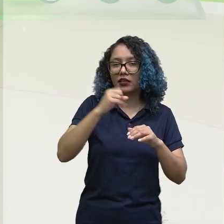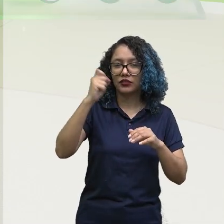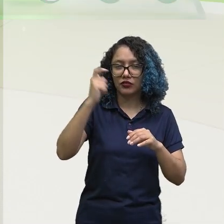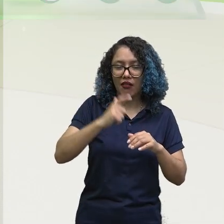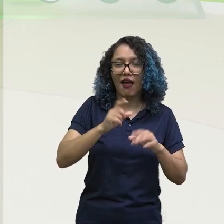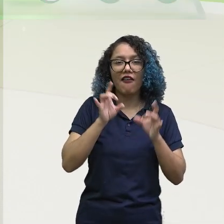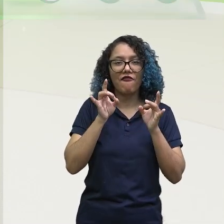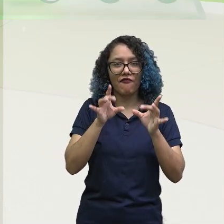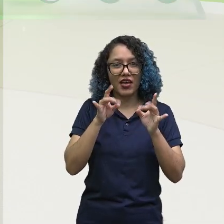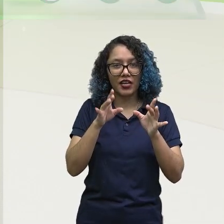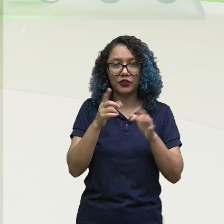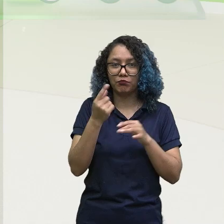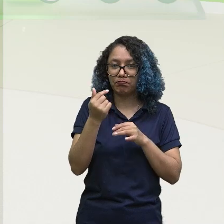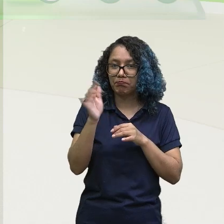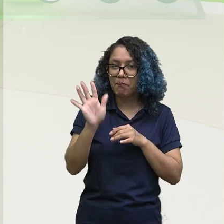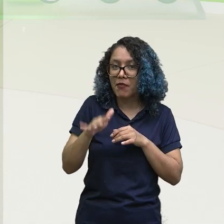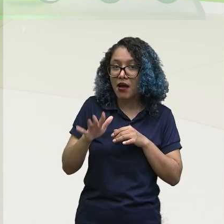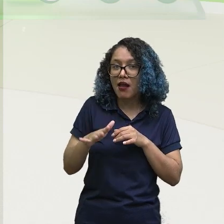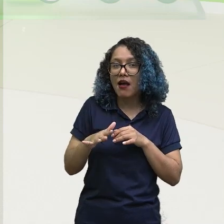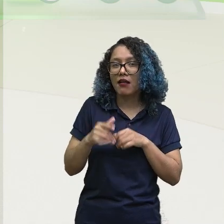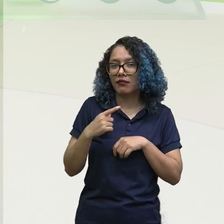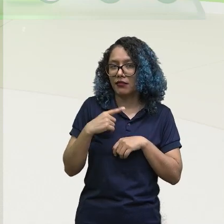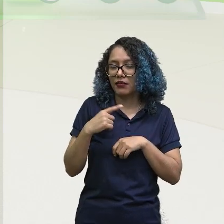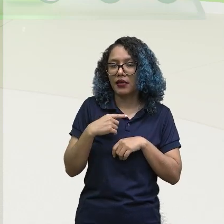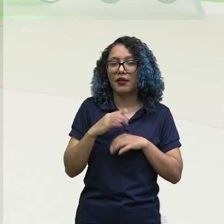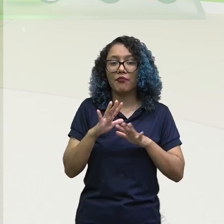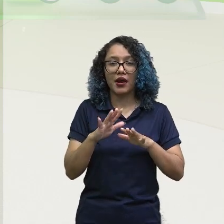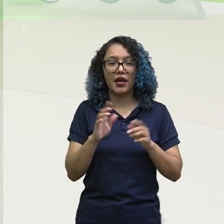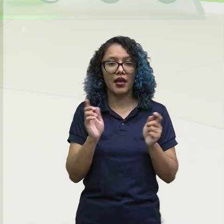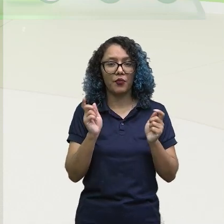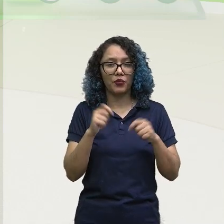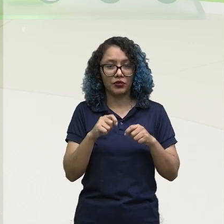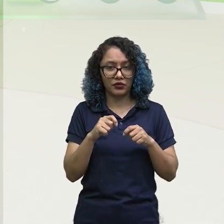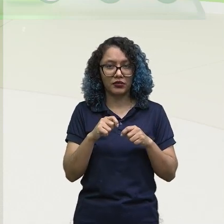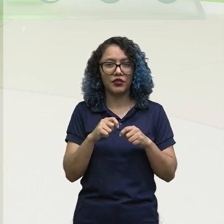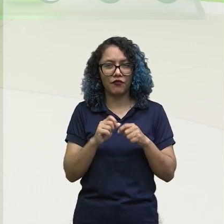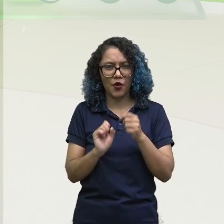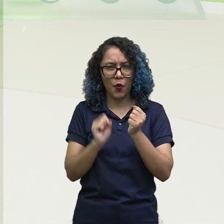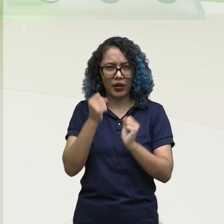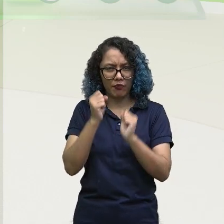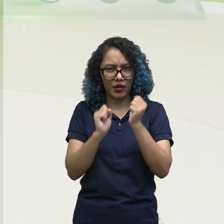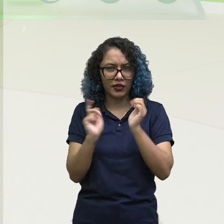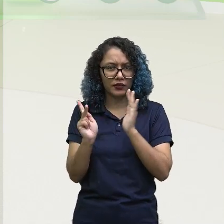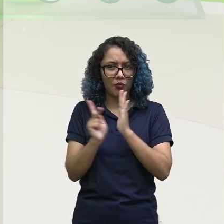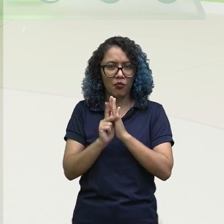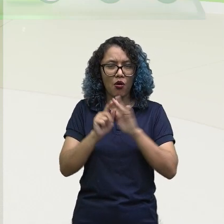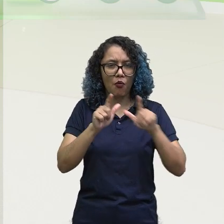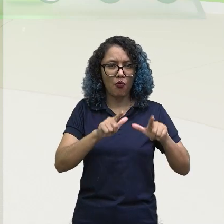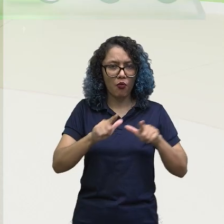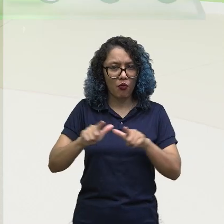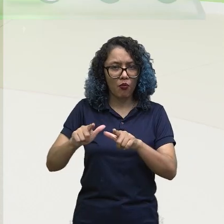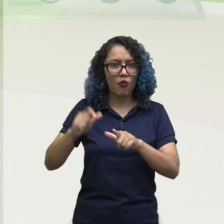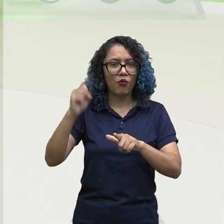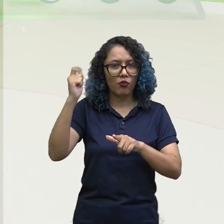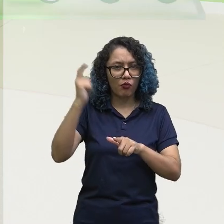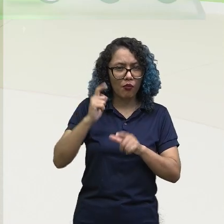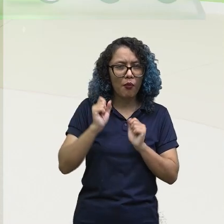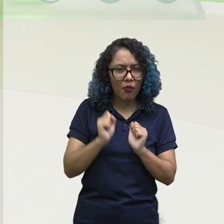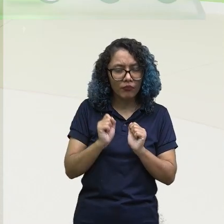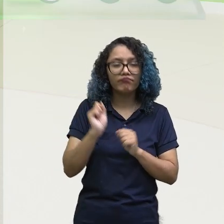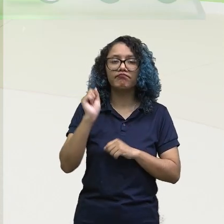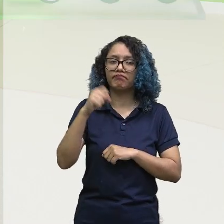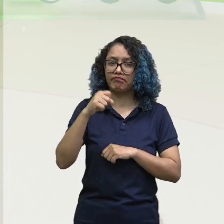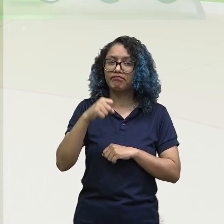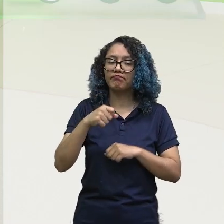mais barato, mais em conta. Professor, então podemos fazer usinas de energia solar? É exatamente isso,